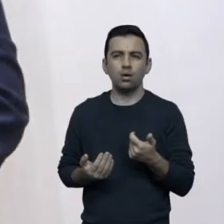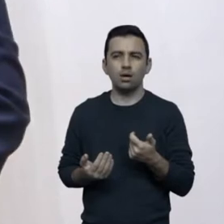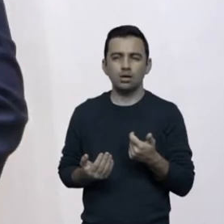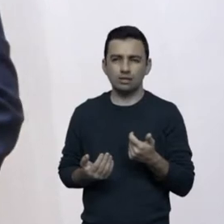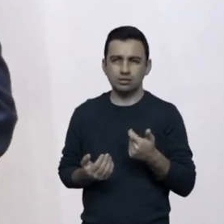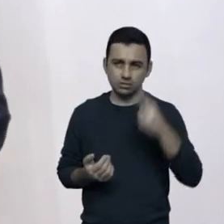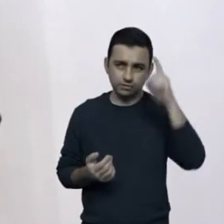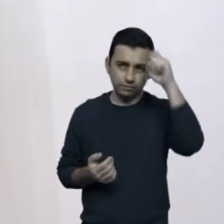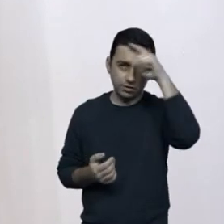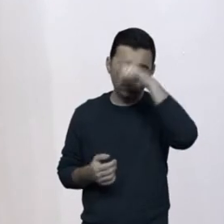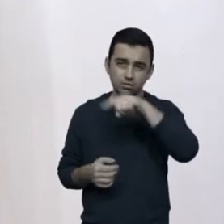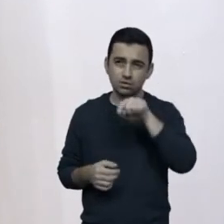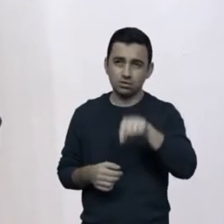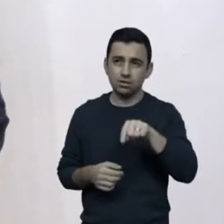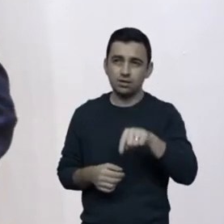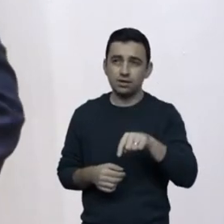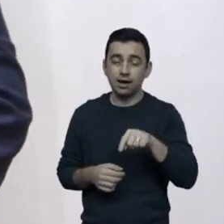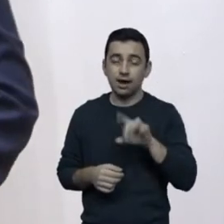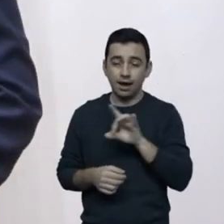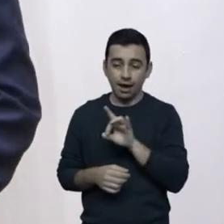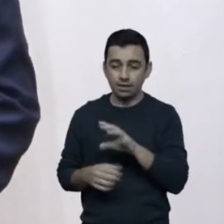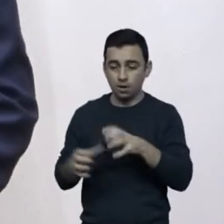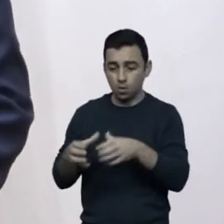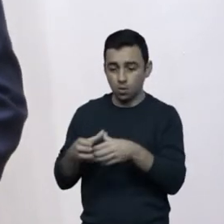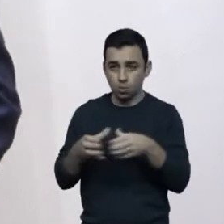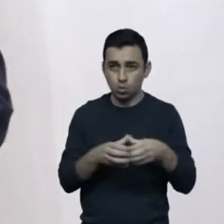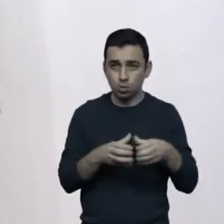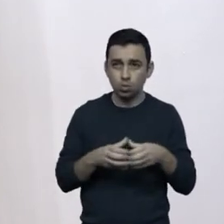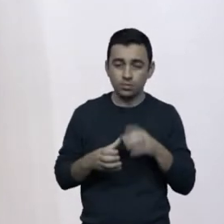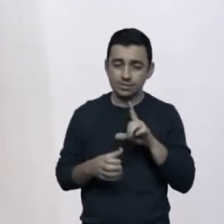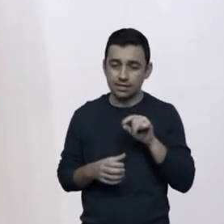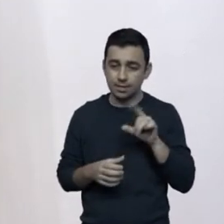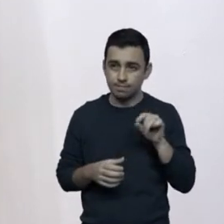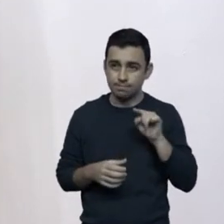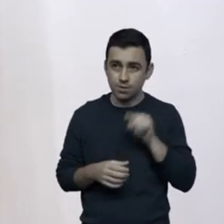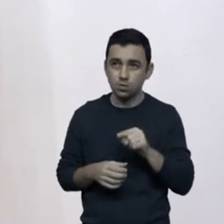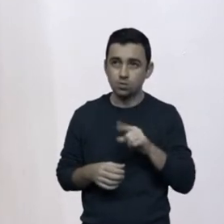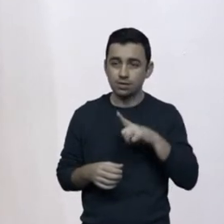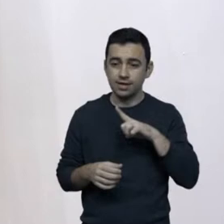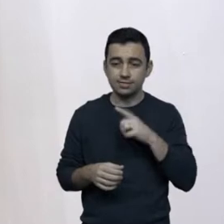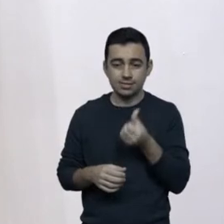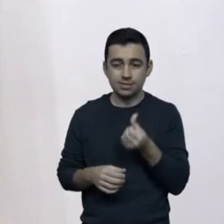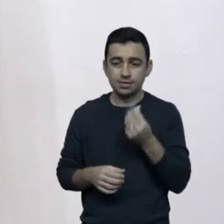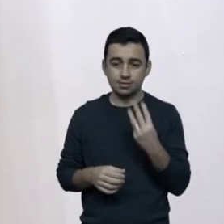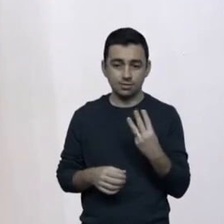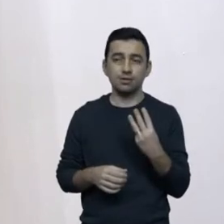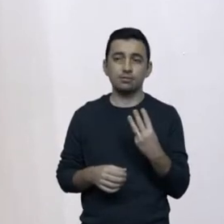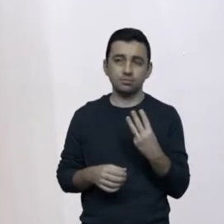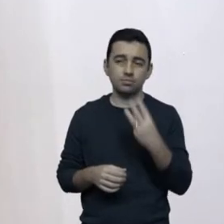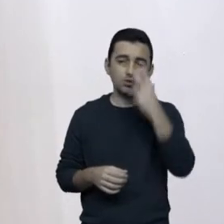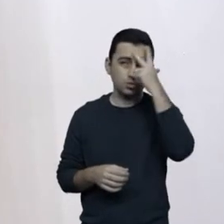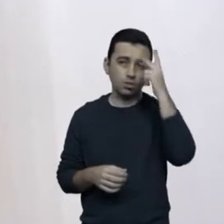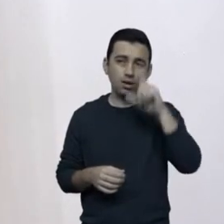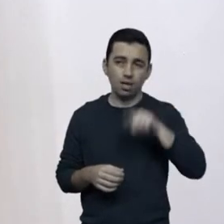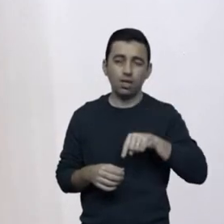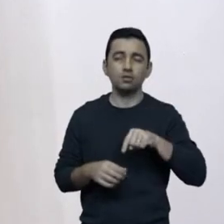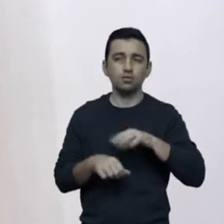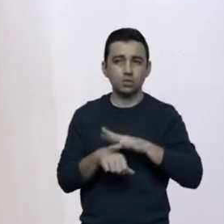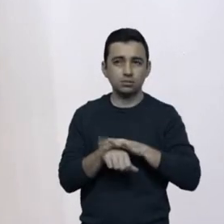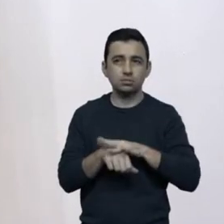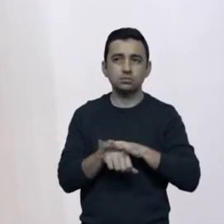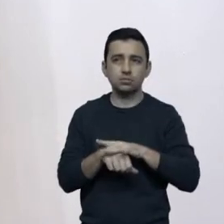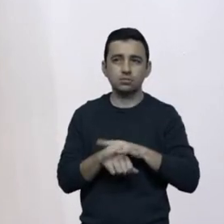só, 63 a cada 100 mil habitantes, isso dá uma população bem grande, né? E imagine o sofrimento que essas famílias